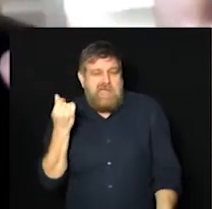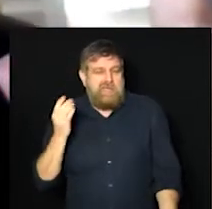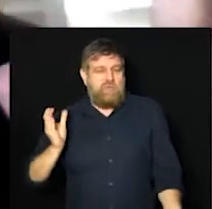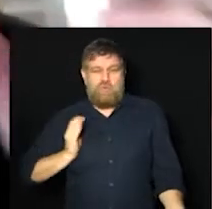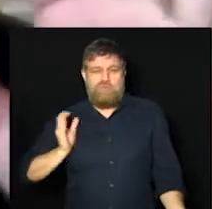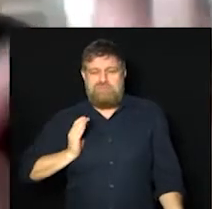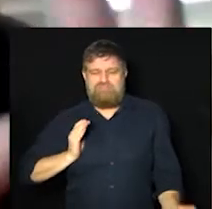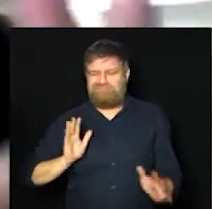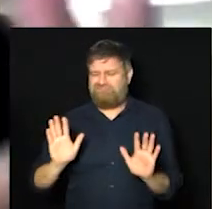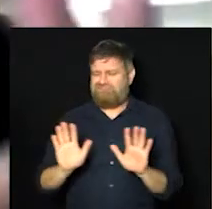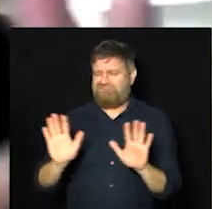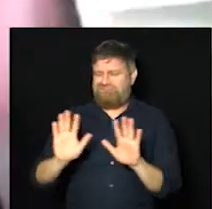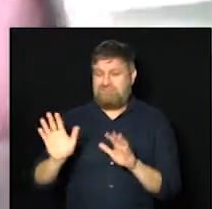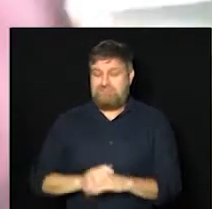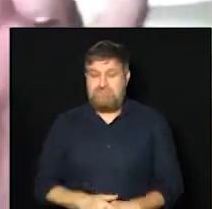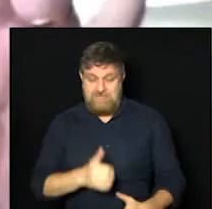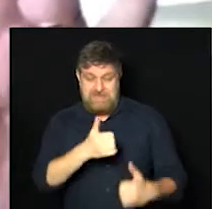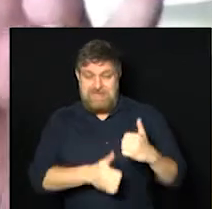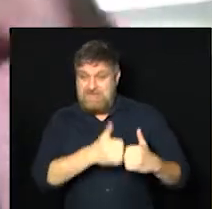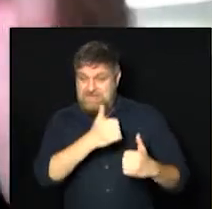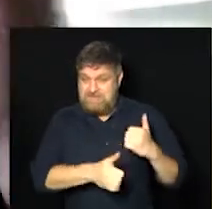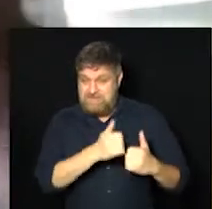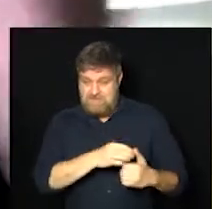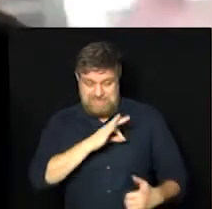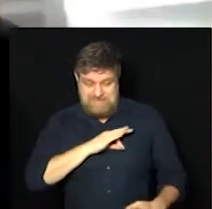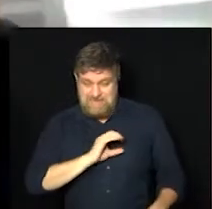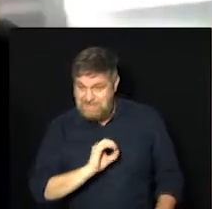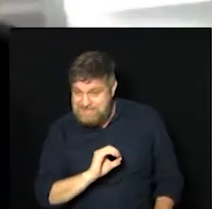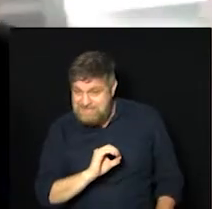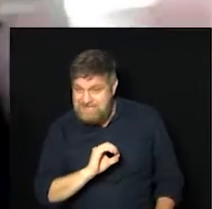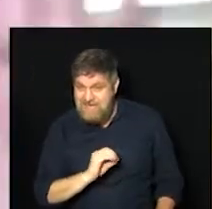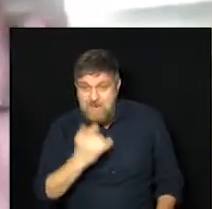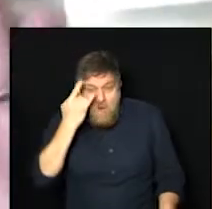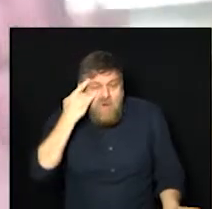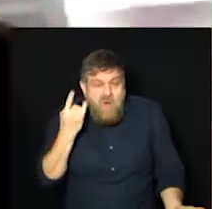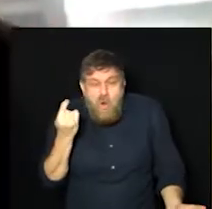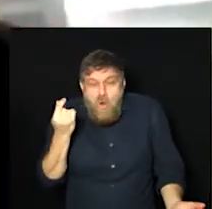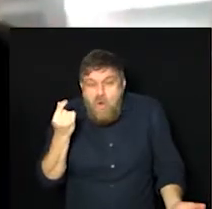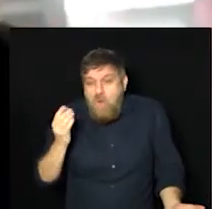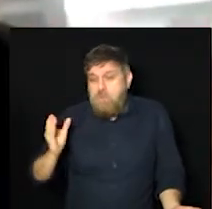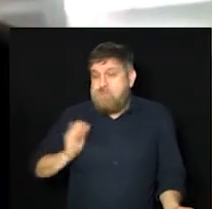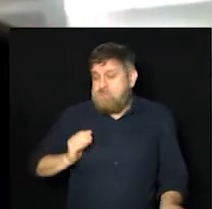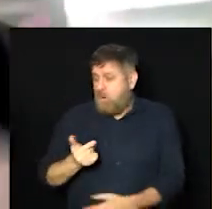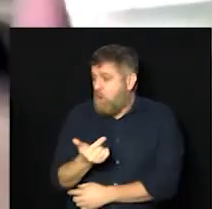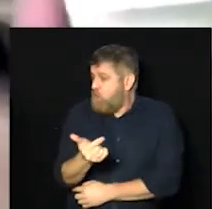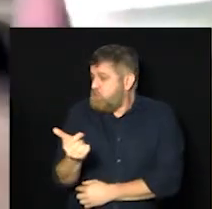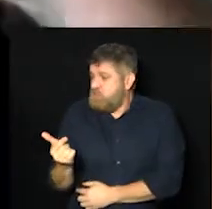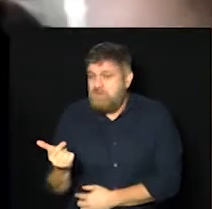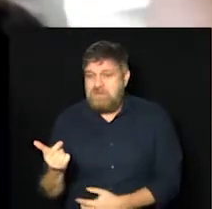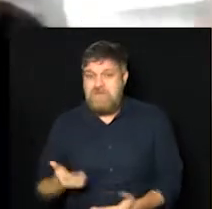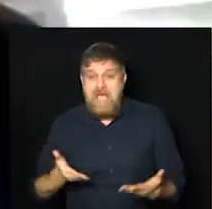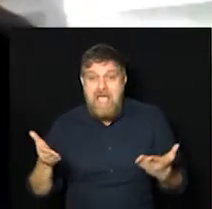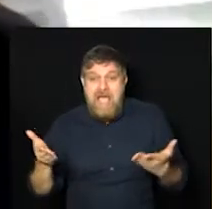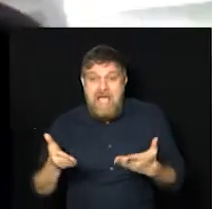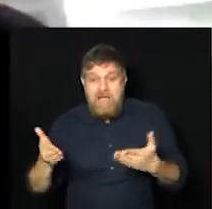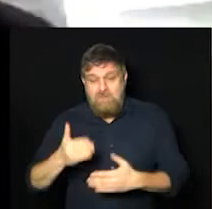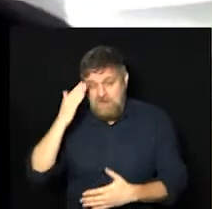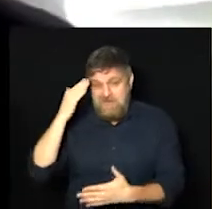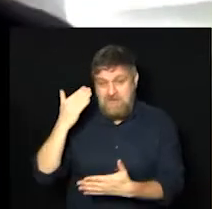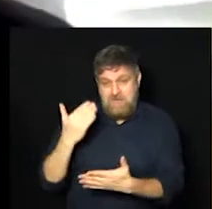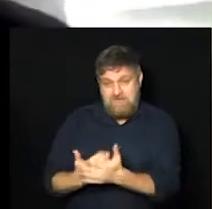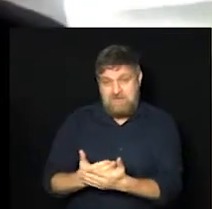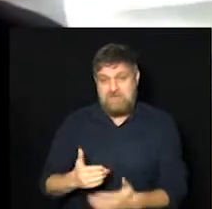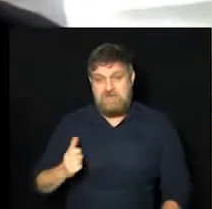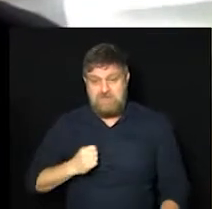coisa. O esporte amador é para quem ama ele. Porque ele não te dá lucro. Não adianta, ele não vai te dar lucro. Você não tem... Agora, talvez, a FIFA vai